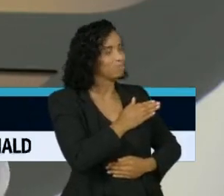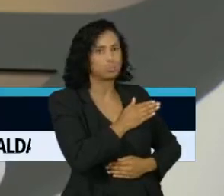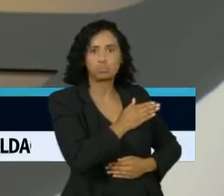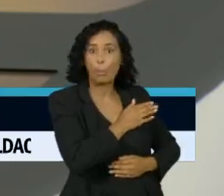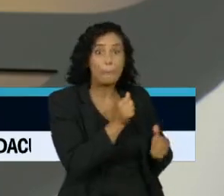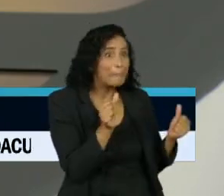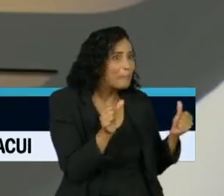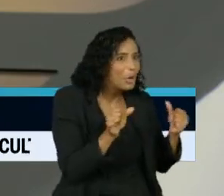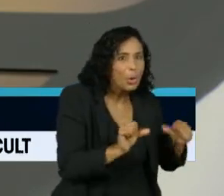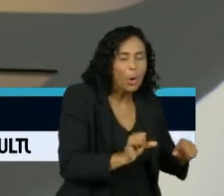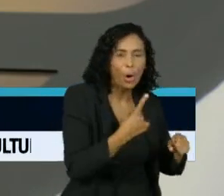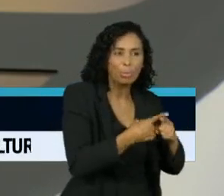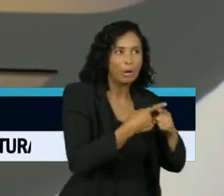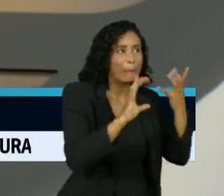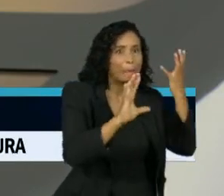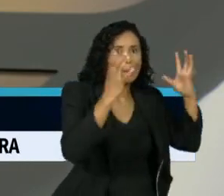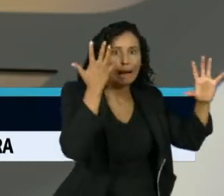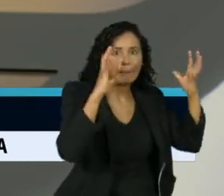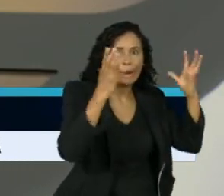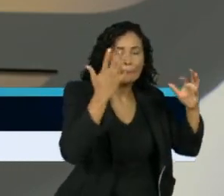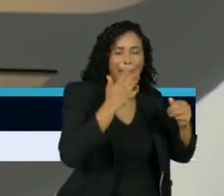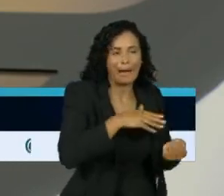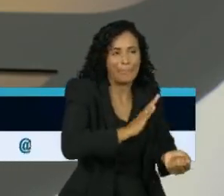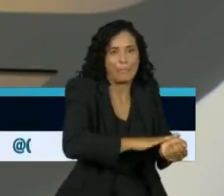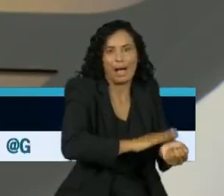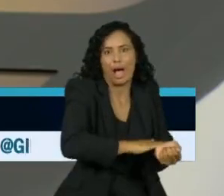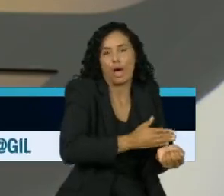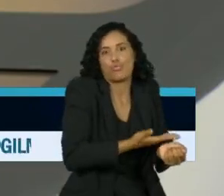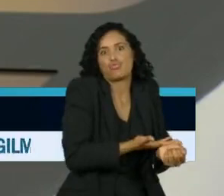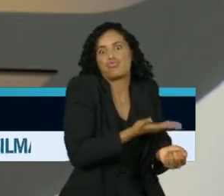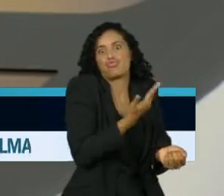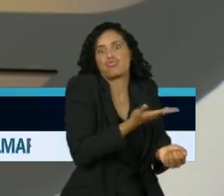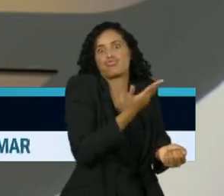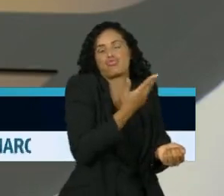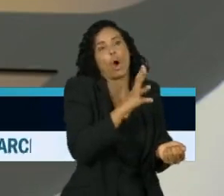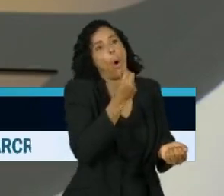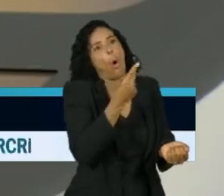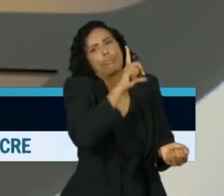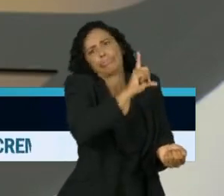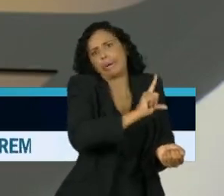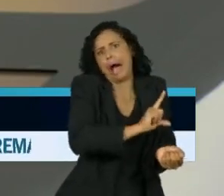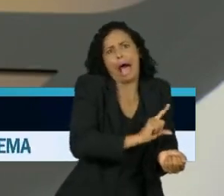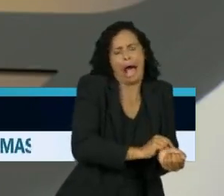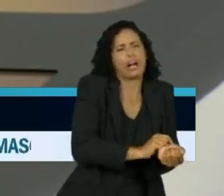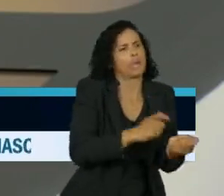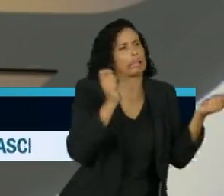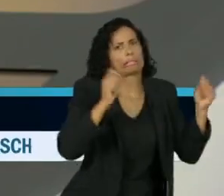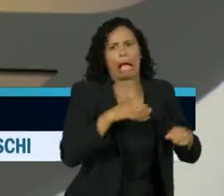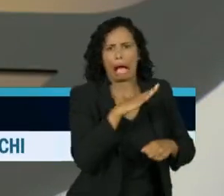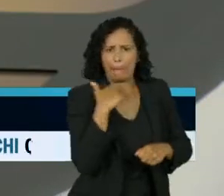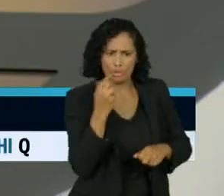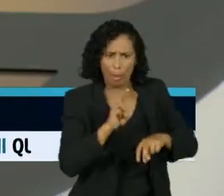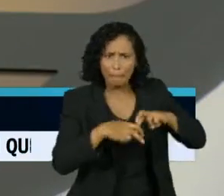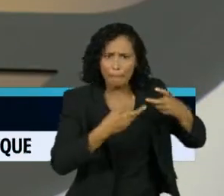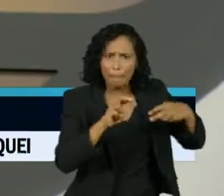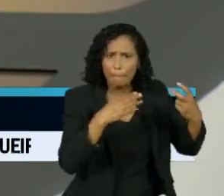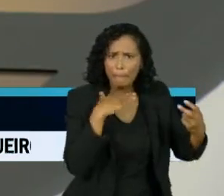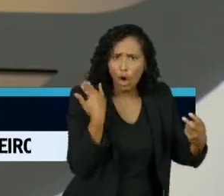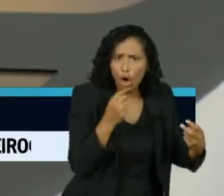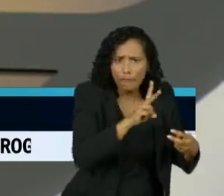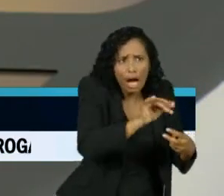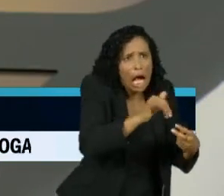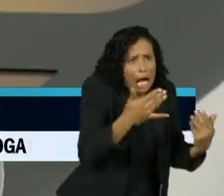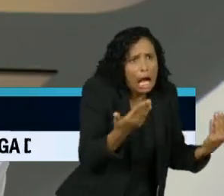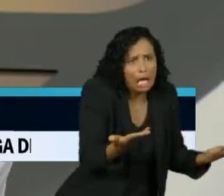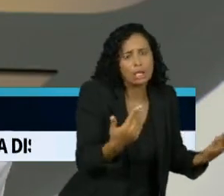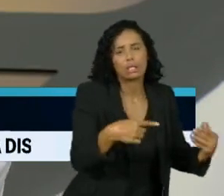das relações de temperatura, elas sim podem matar muito. Então é muito importante essas questões que Feldman estava